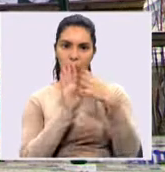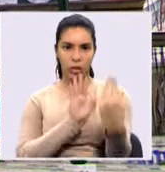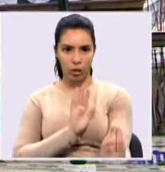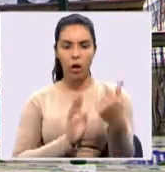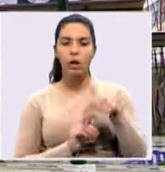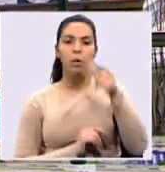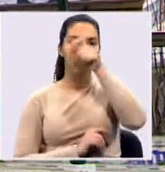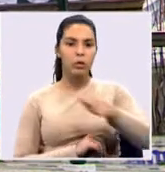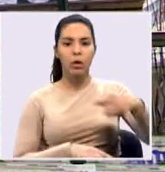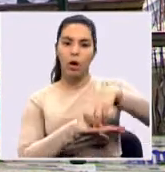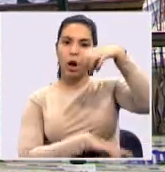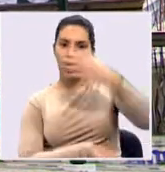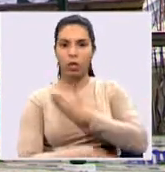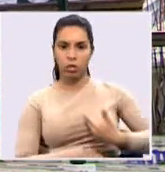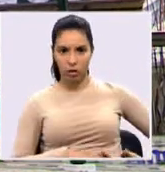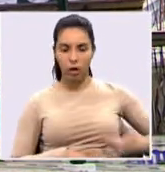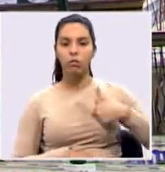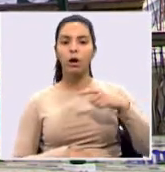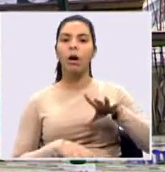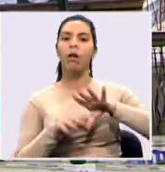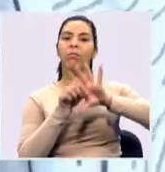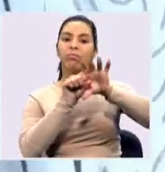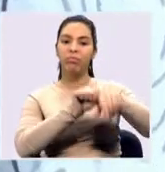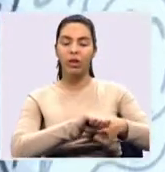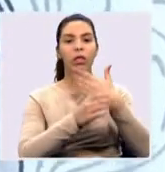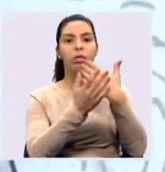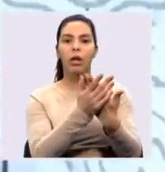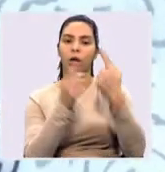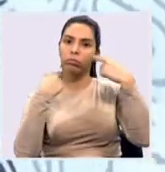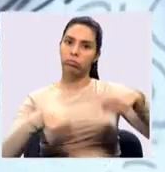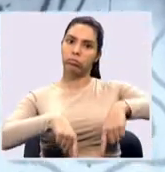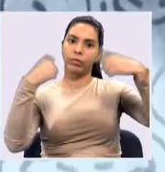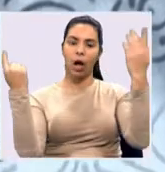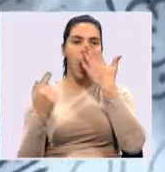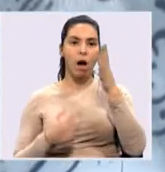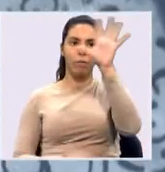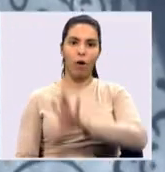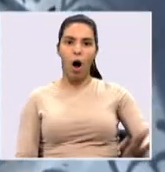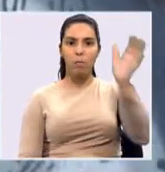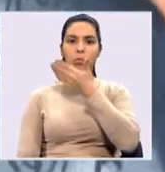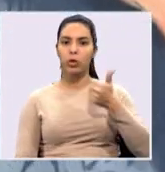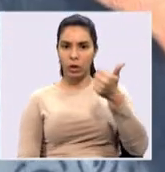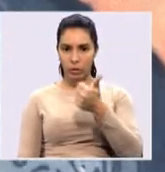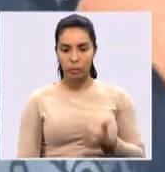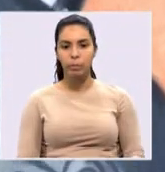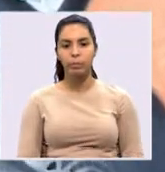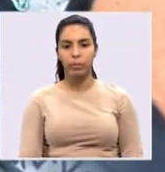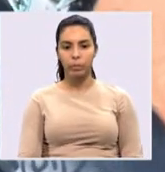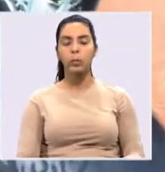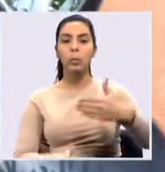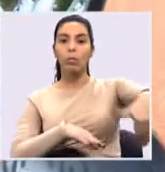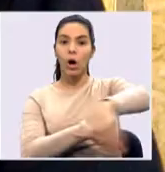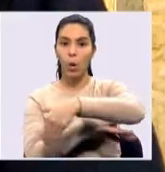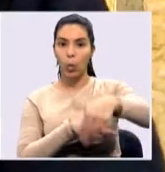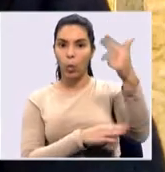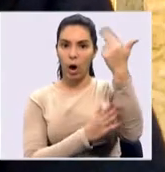disso. Permite que os artistas transformem edifícios antigos em autênticos museus ao ar livre. O street art, no fundo, tem um grande